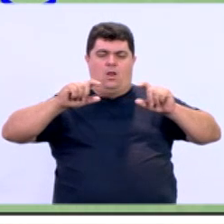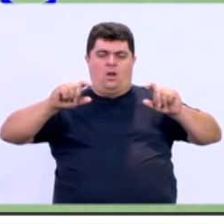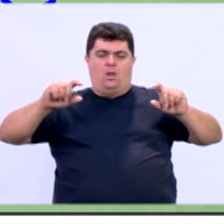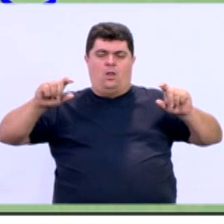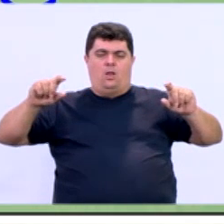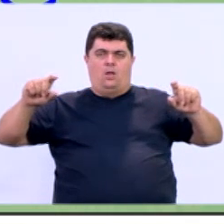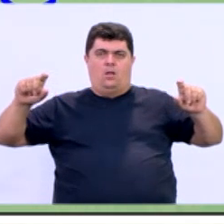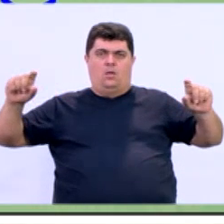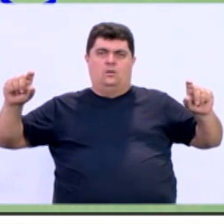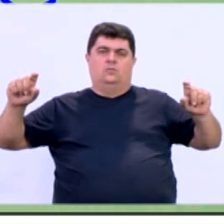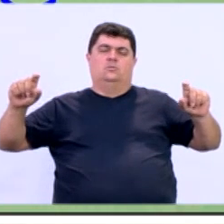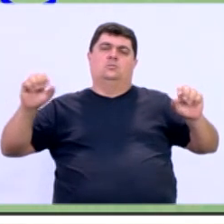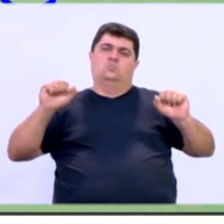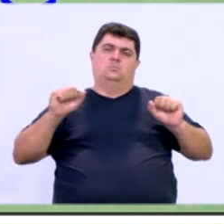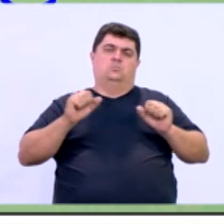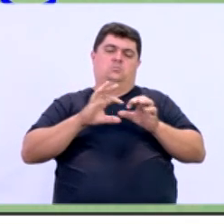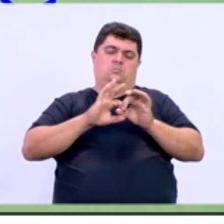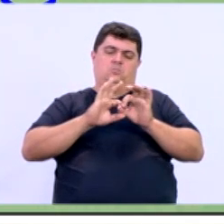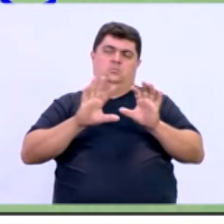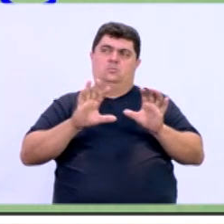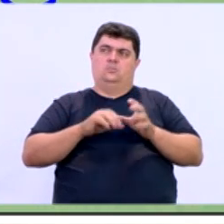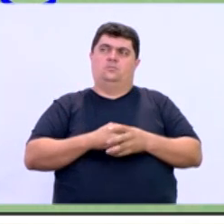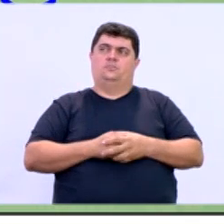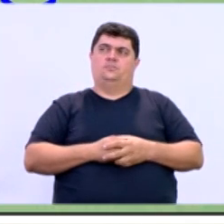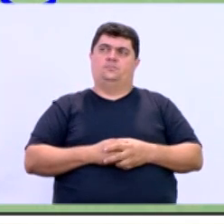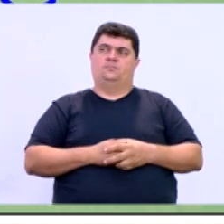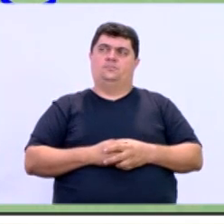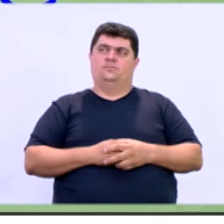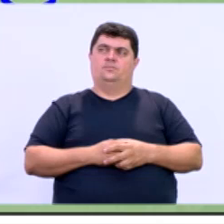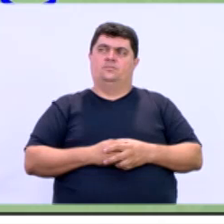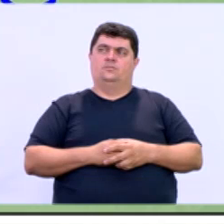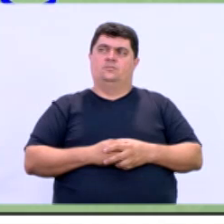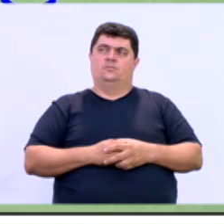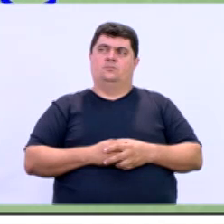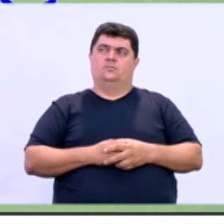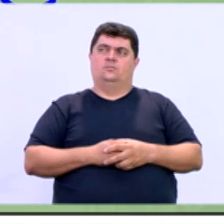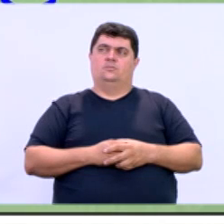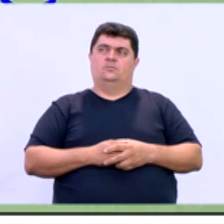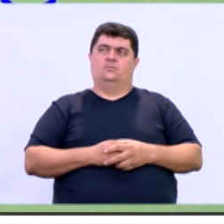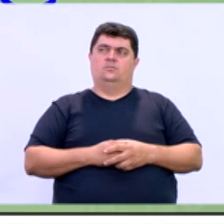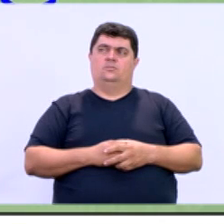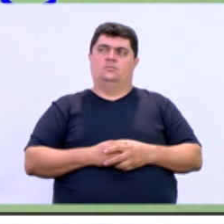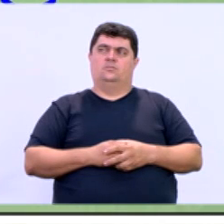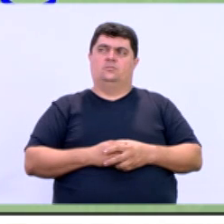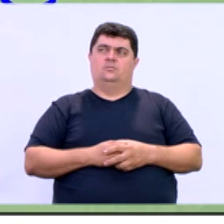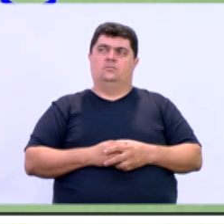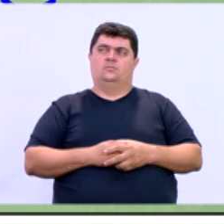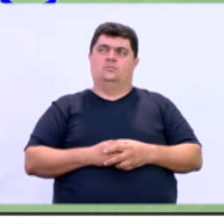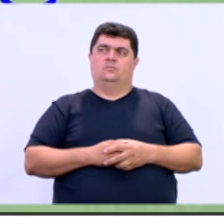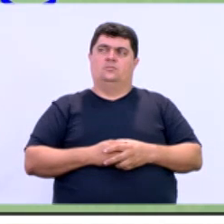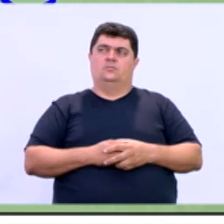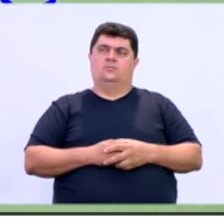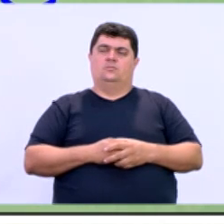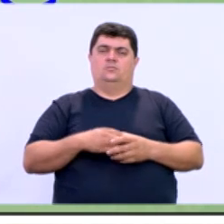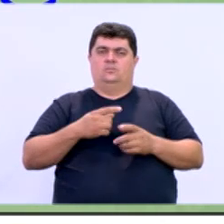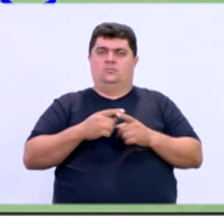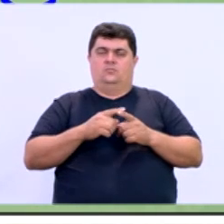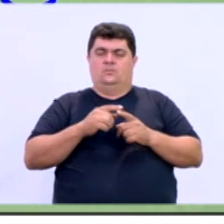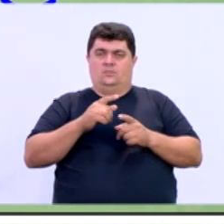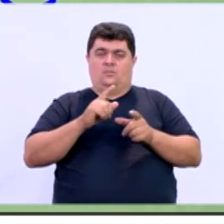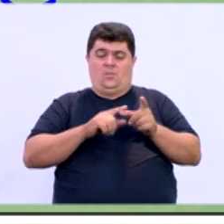seja composto, por exemplo, Henrique Augusto, ele vai conseguir, mesmo que